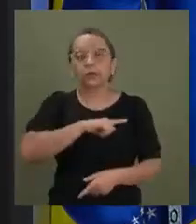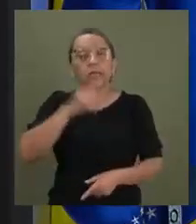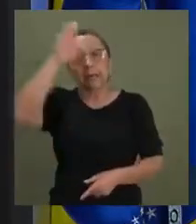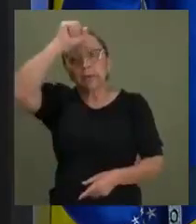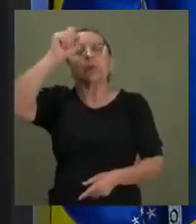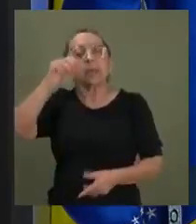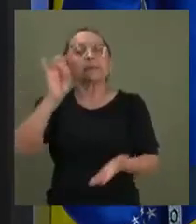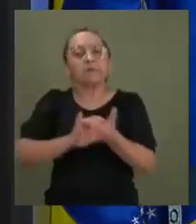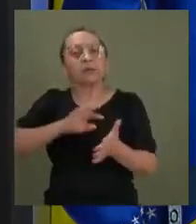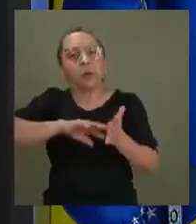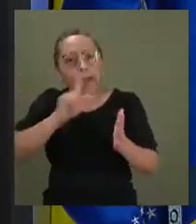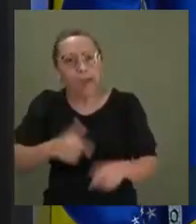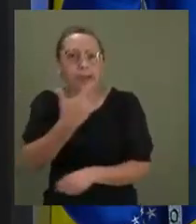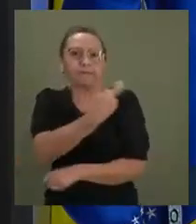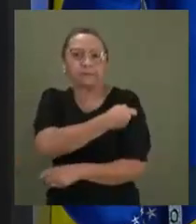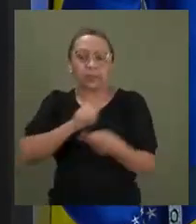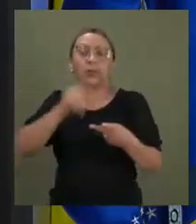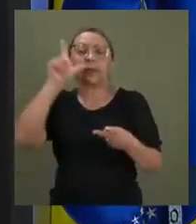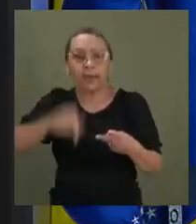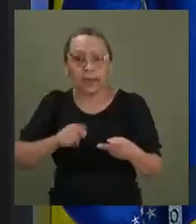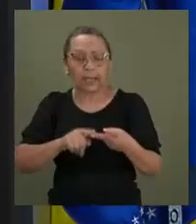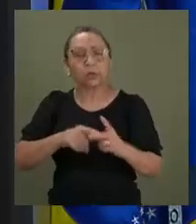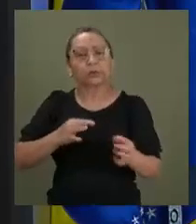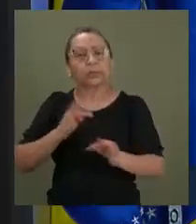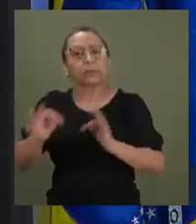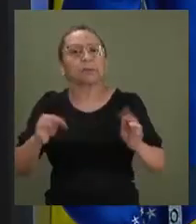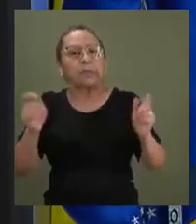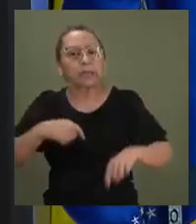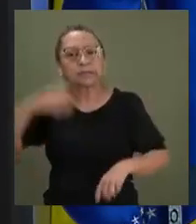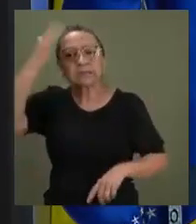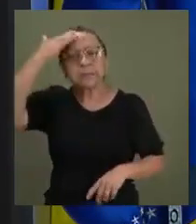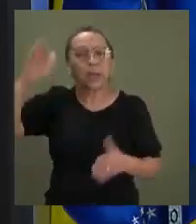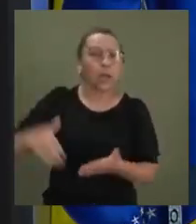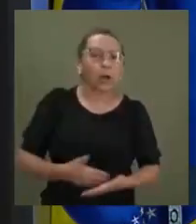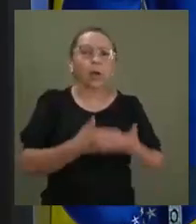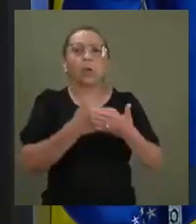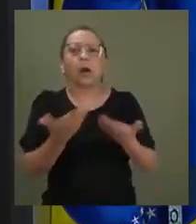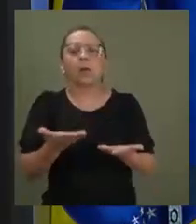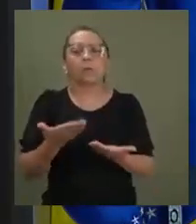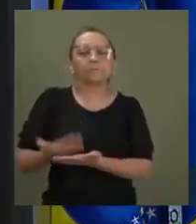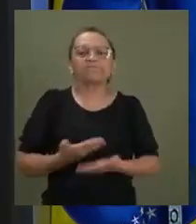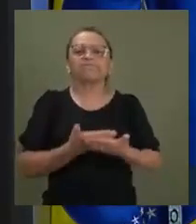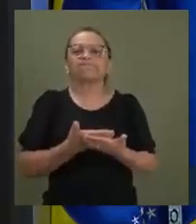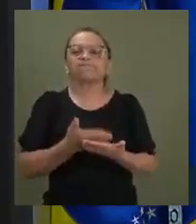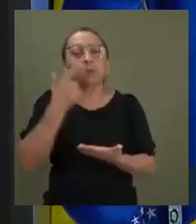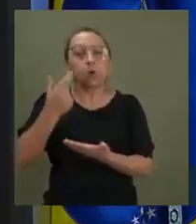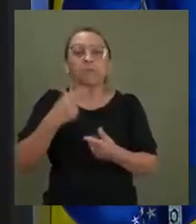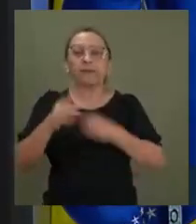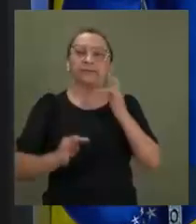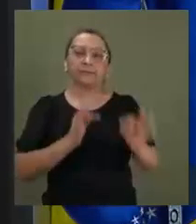a vacina, o que é as inoculações, para eu poder saber qual o mecanismo que a gente vai tratar isso